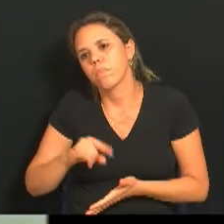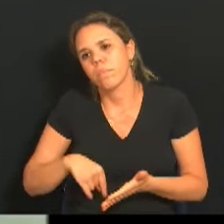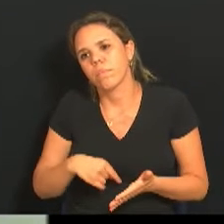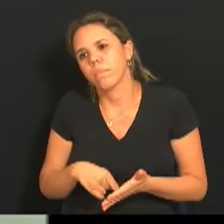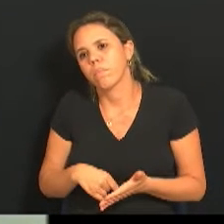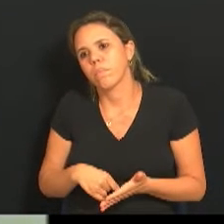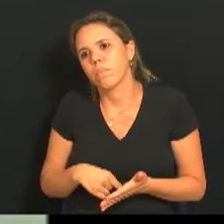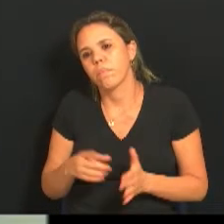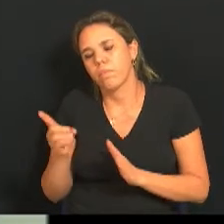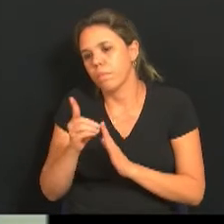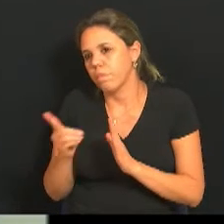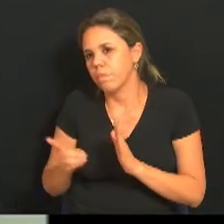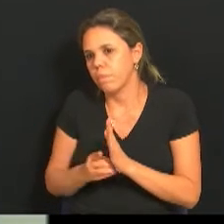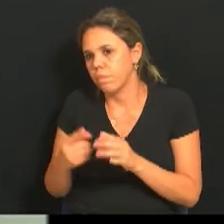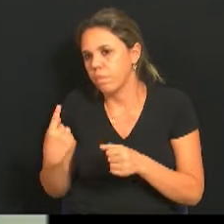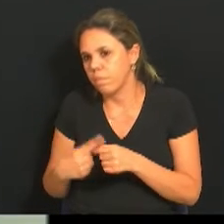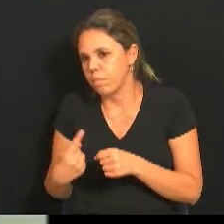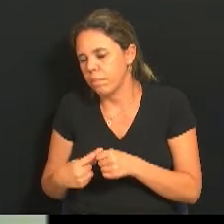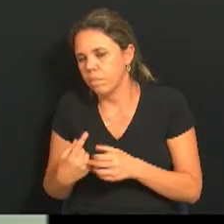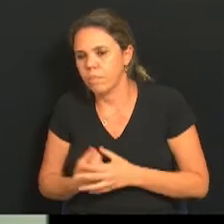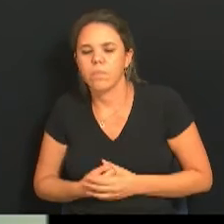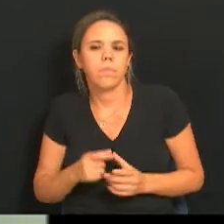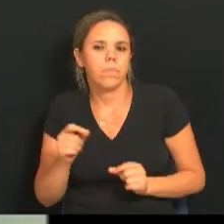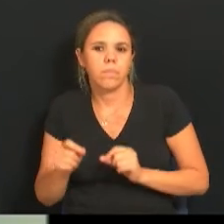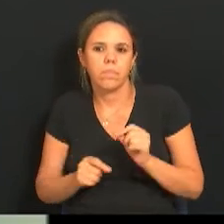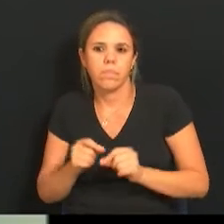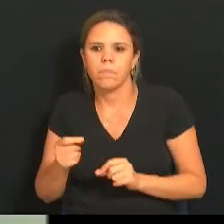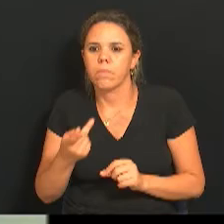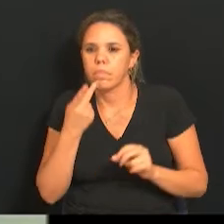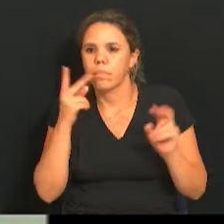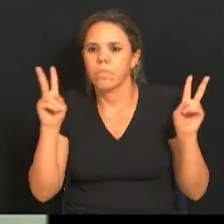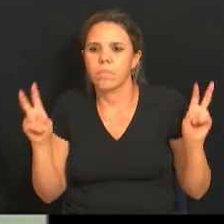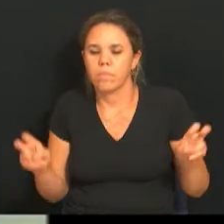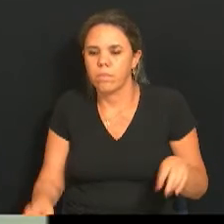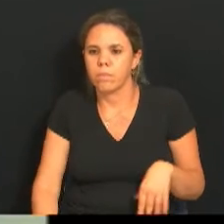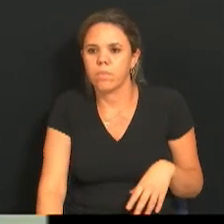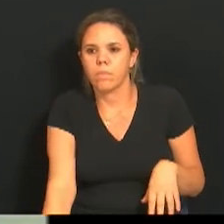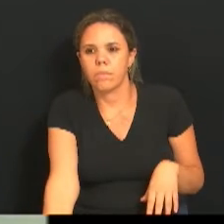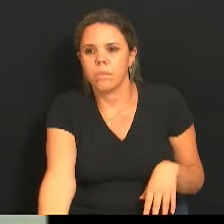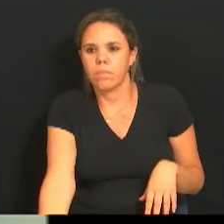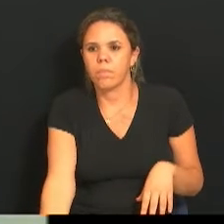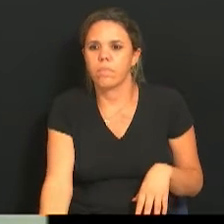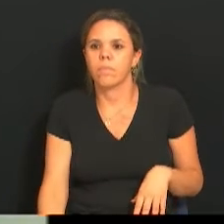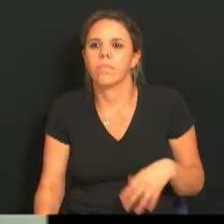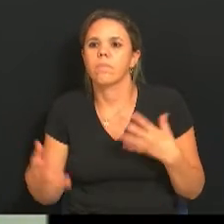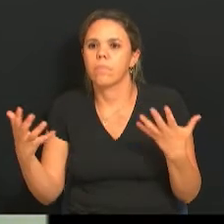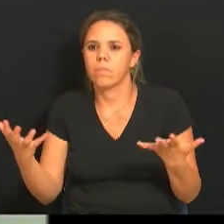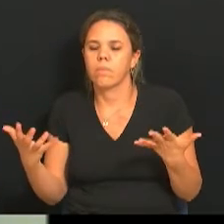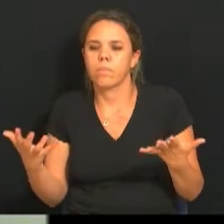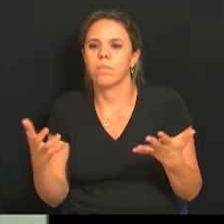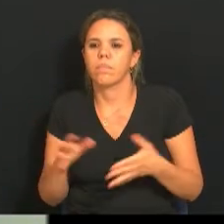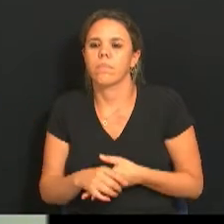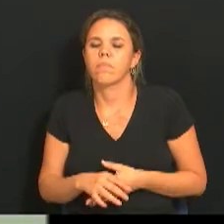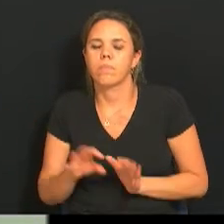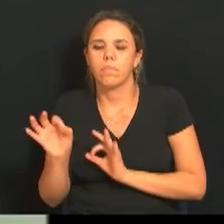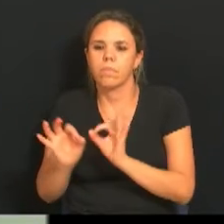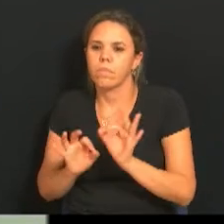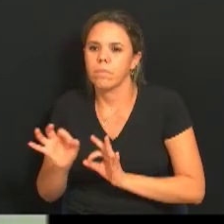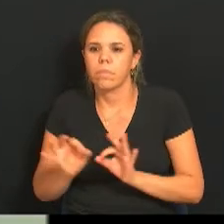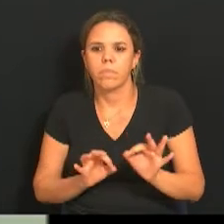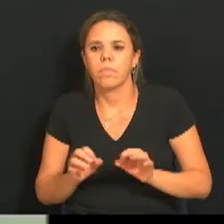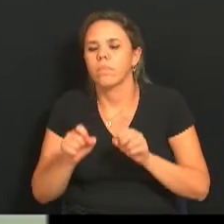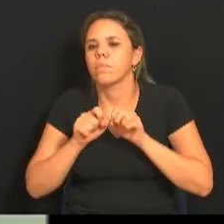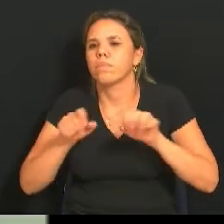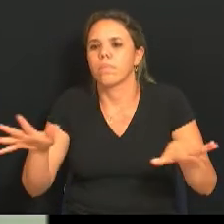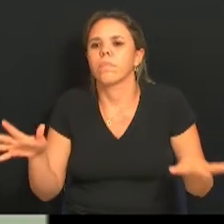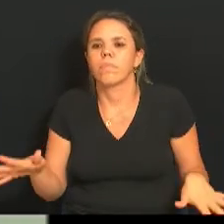um decreto municipal. Né? O que a gente fala sobre isso? Que nós queremos simplesmente organizar essa distribuição, a